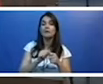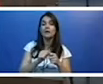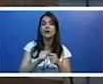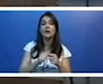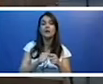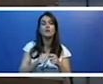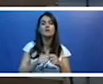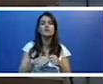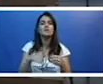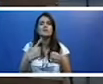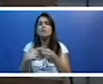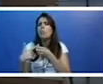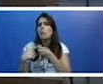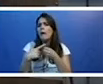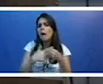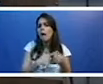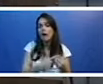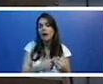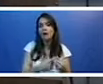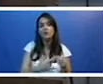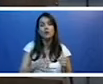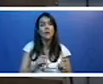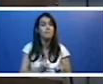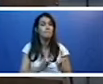de cidade, fachada de prédio, etc.